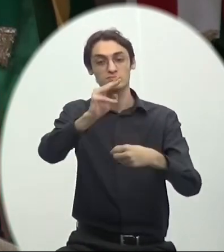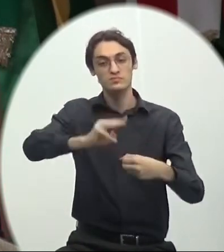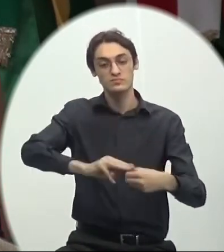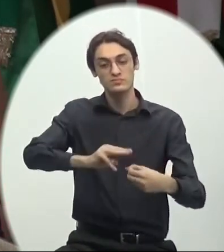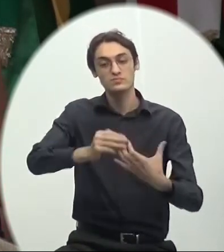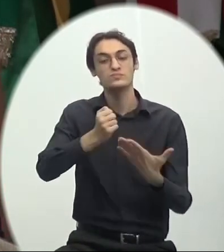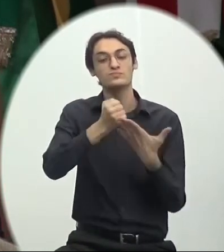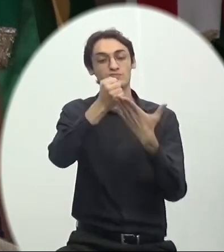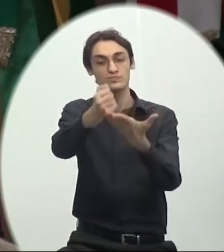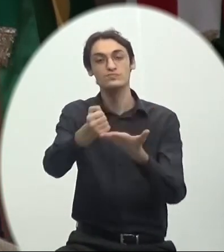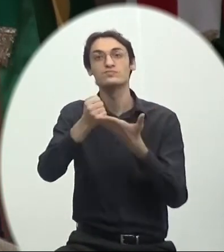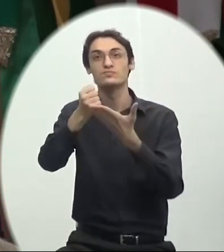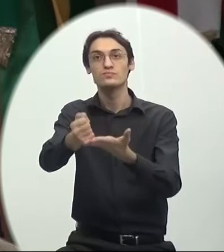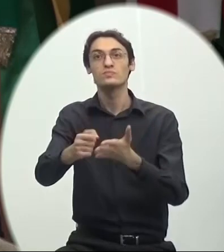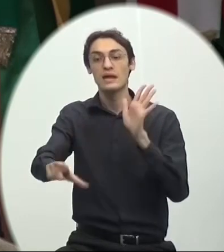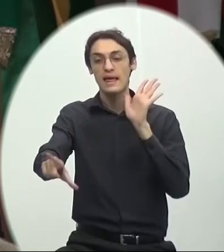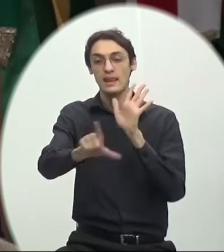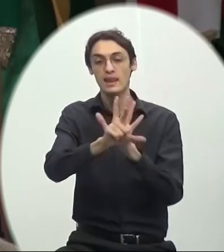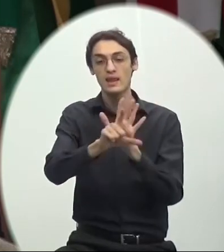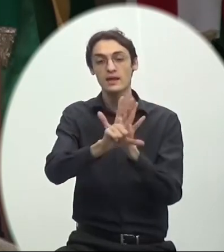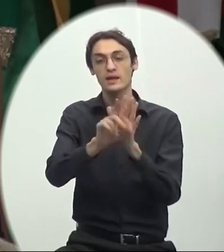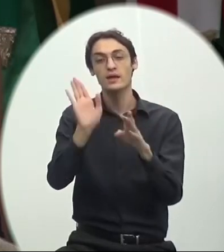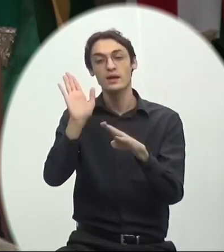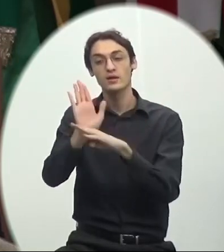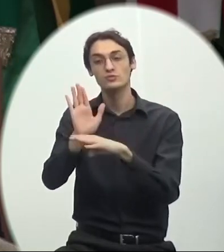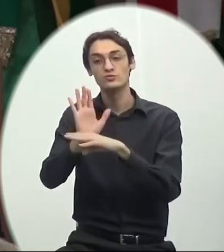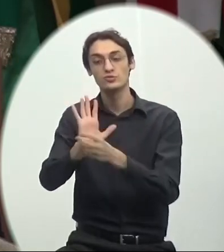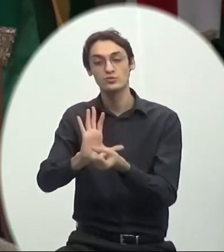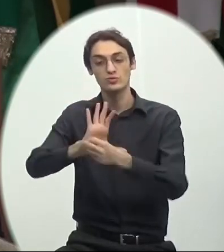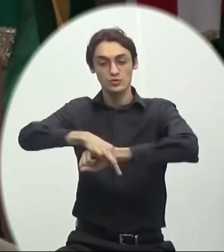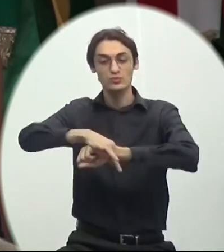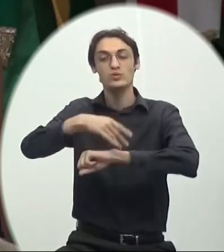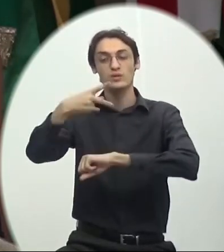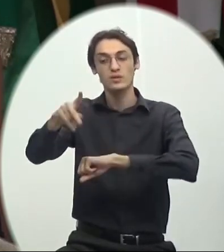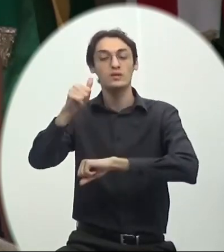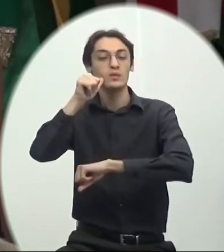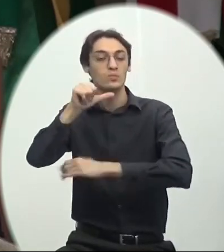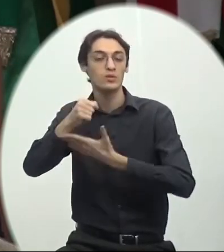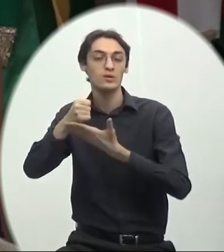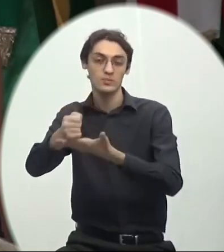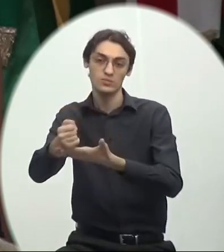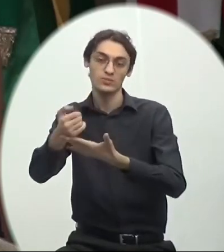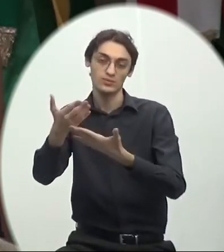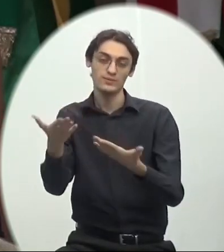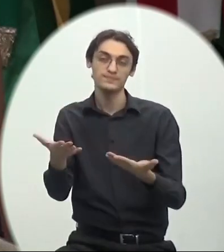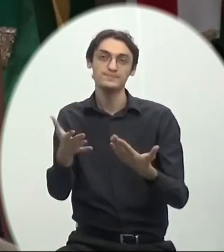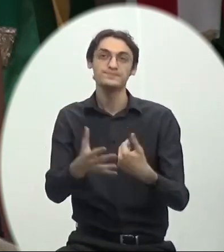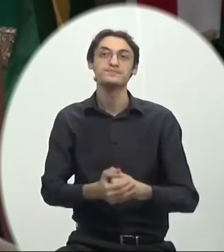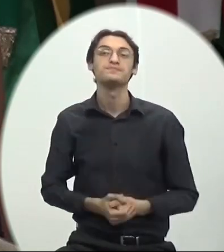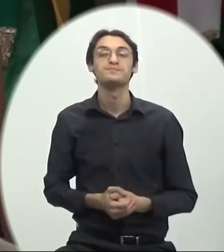contribuir, criando uma legislação de proteção e apoio a favor dessas mulheres.